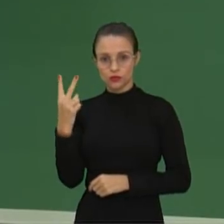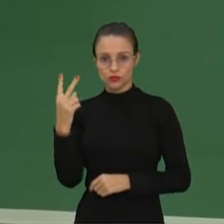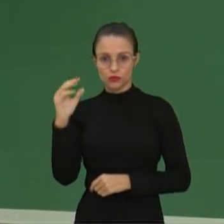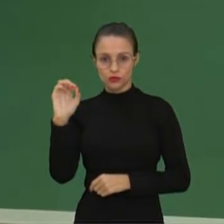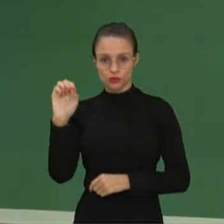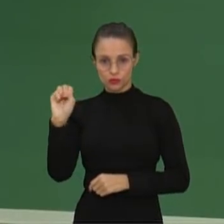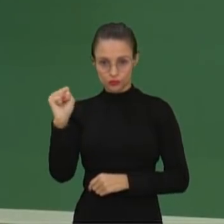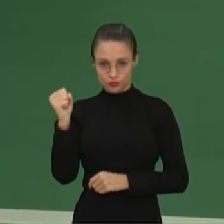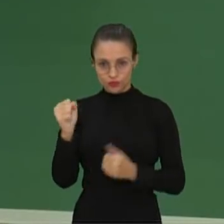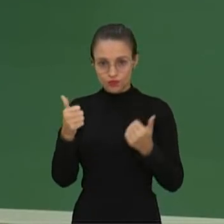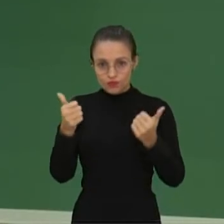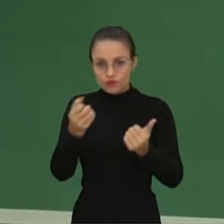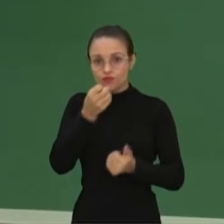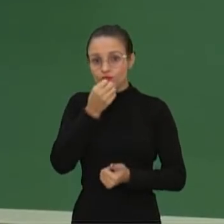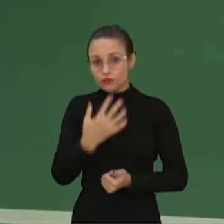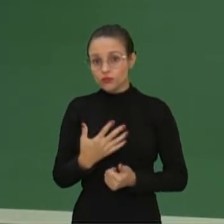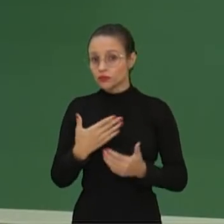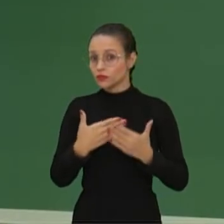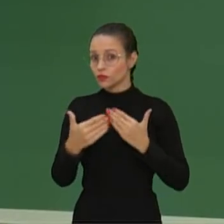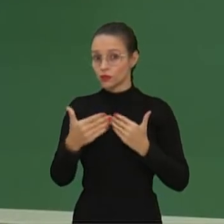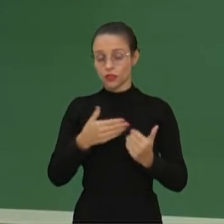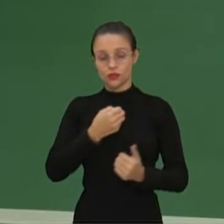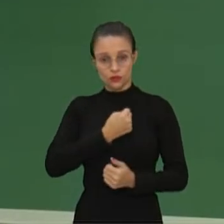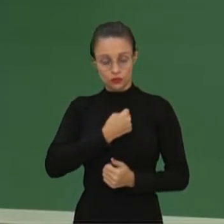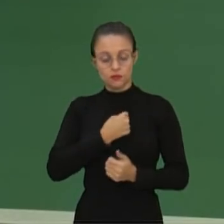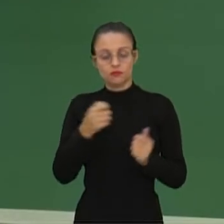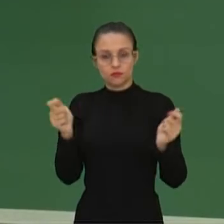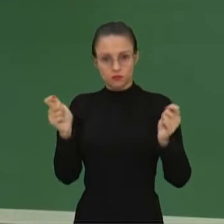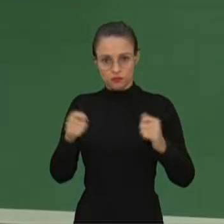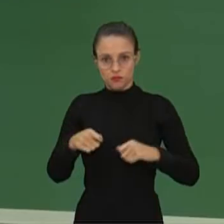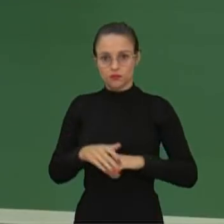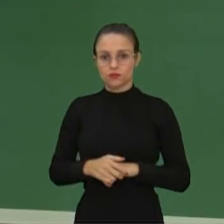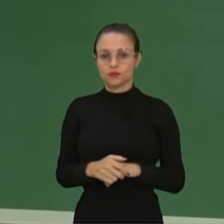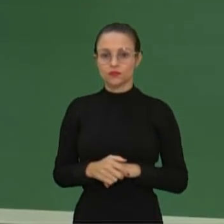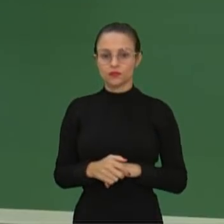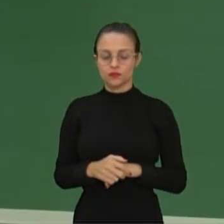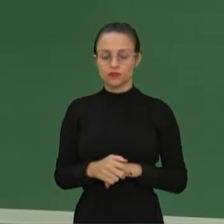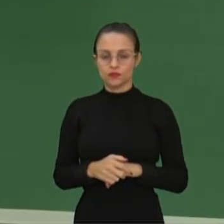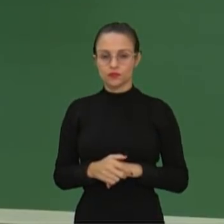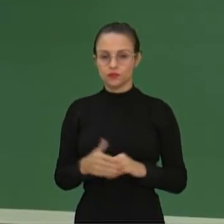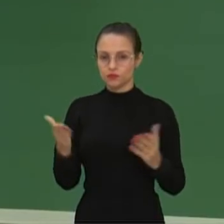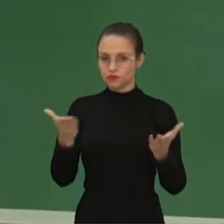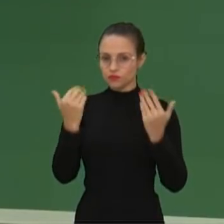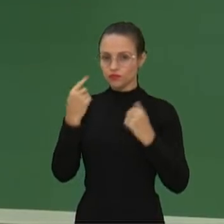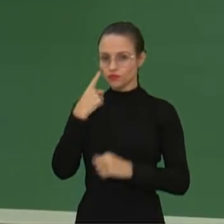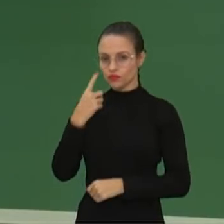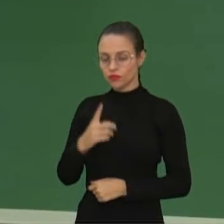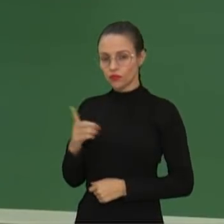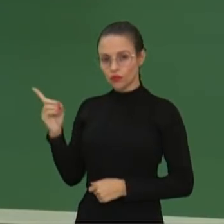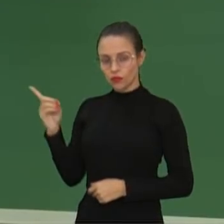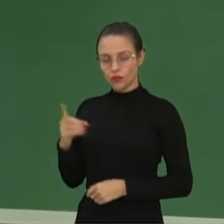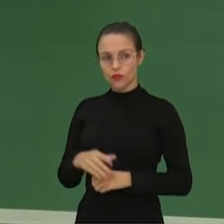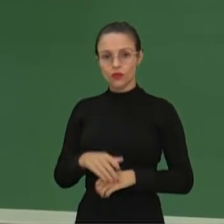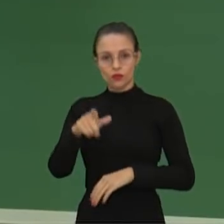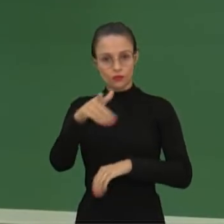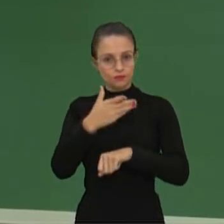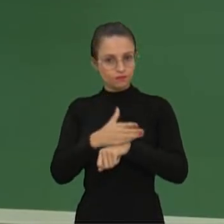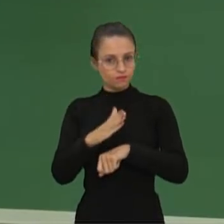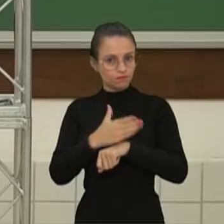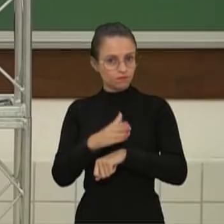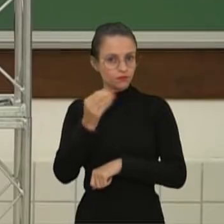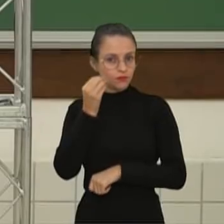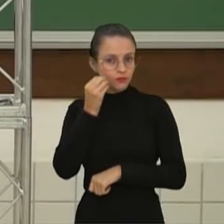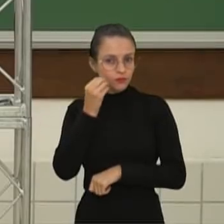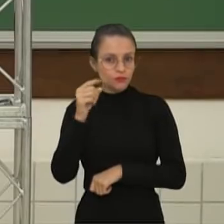0,208, tá bom? E isso serve para qualquer número. Vamos lá. Então, agora vocês vão tentar praticar,